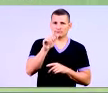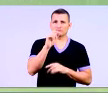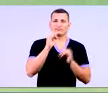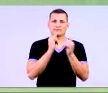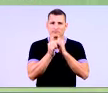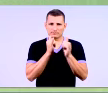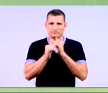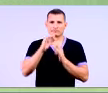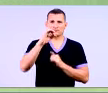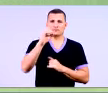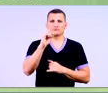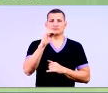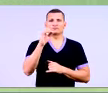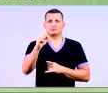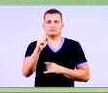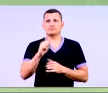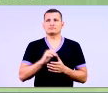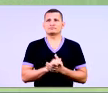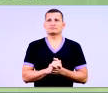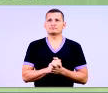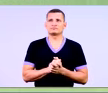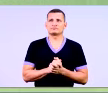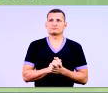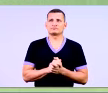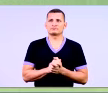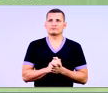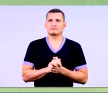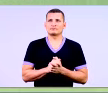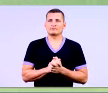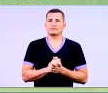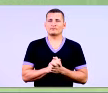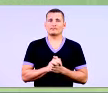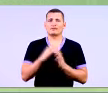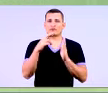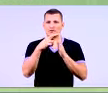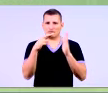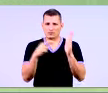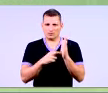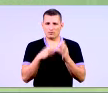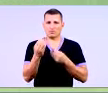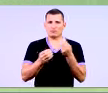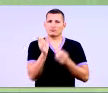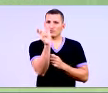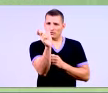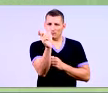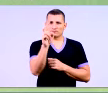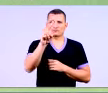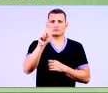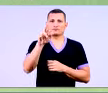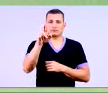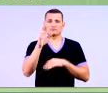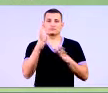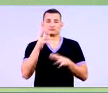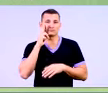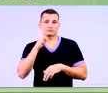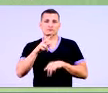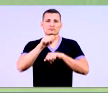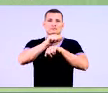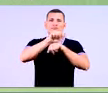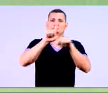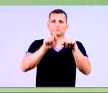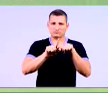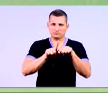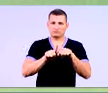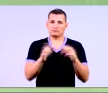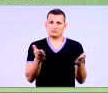o que é cada um aplicar as regras para o número de variáveis assim como a gente já viu em algoritmo nós também tem um